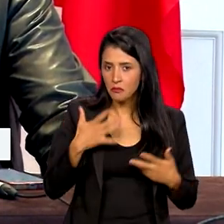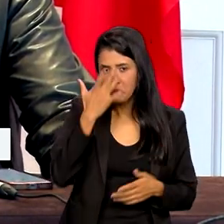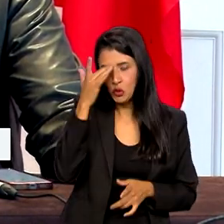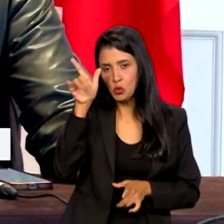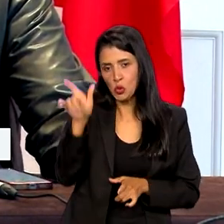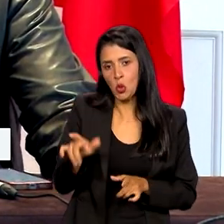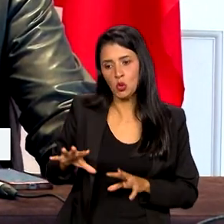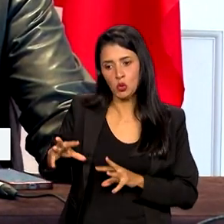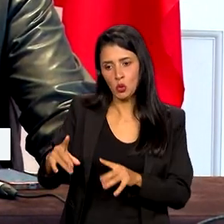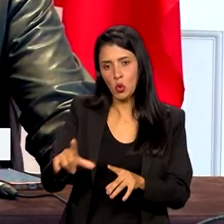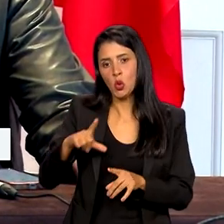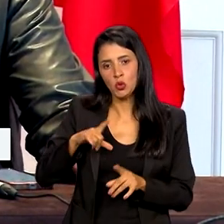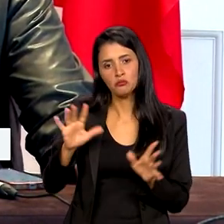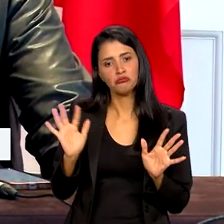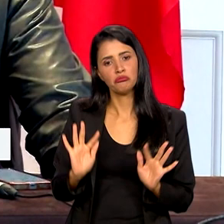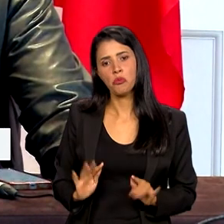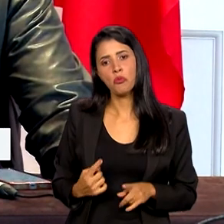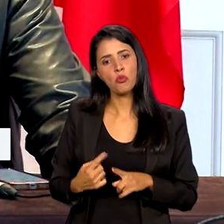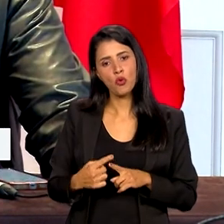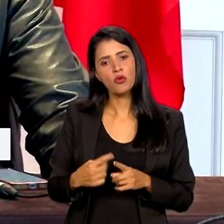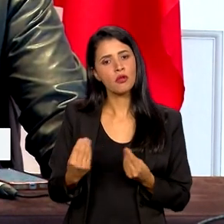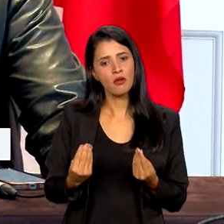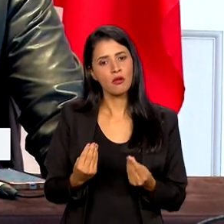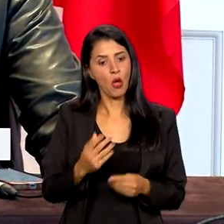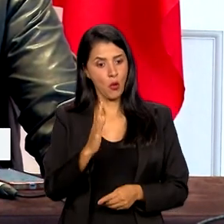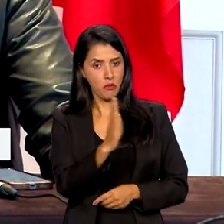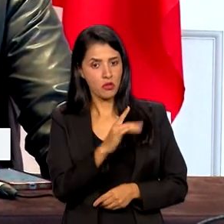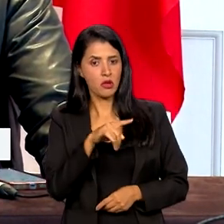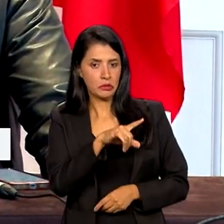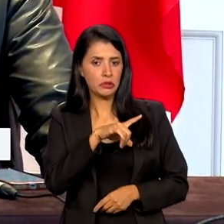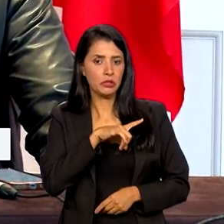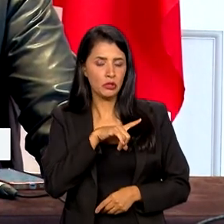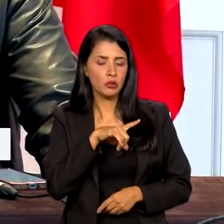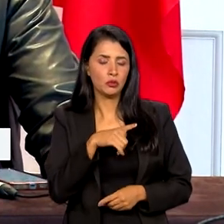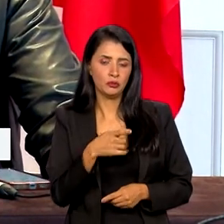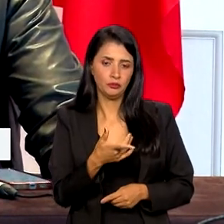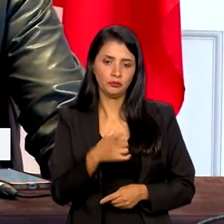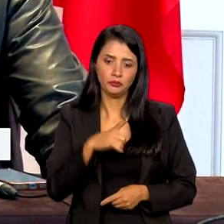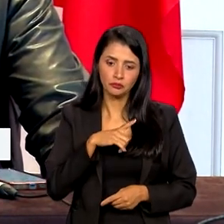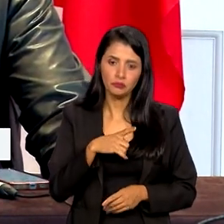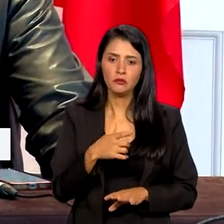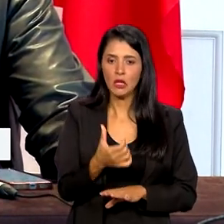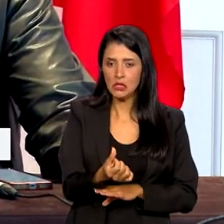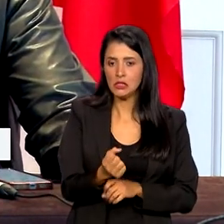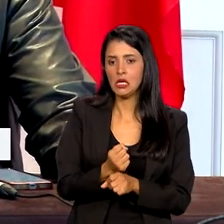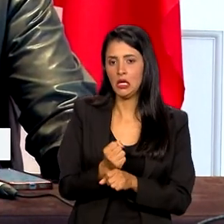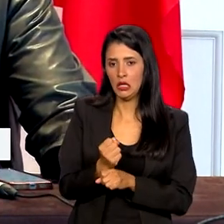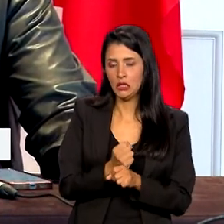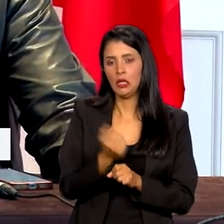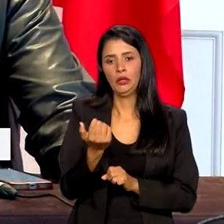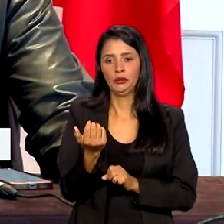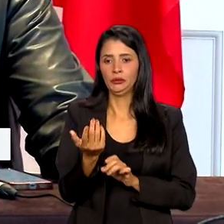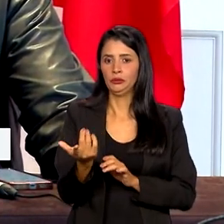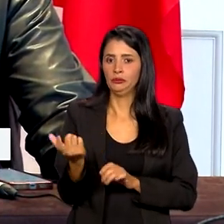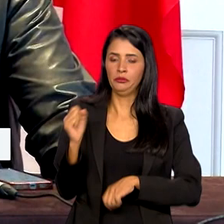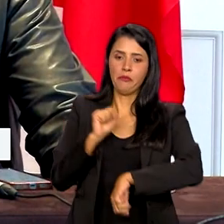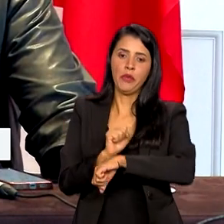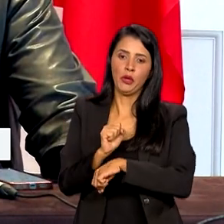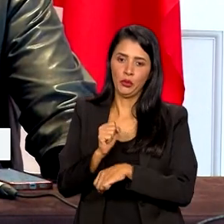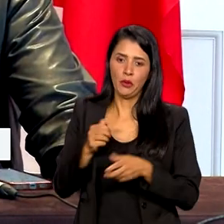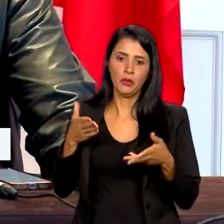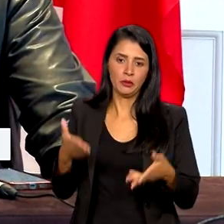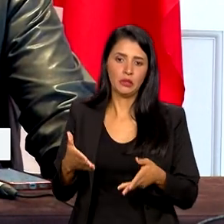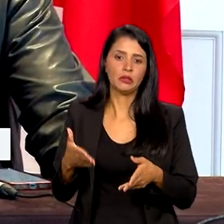pessoas, porque o Brasil tem um déficit de 6 anos de participação social.